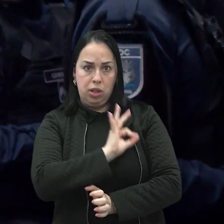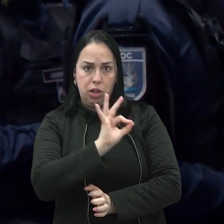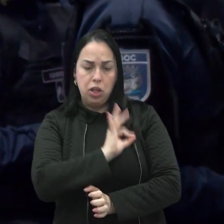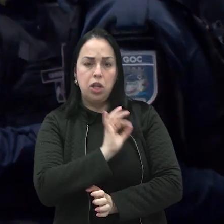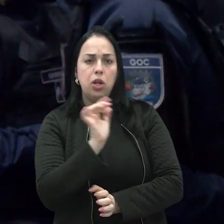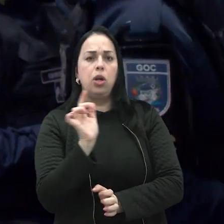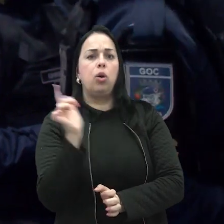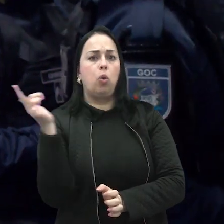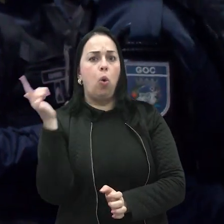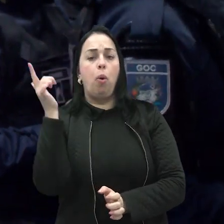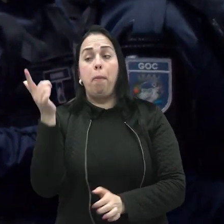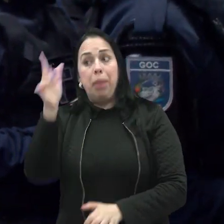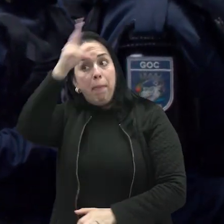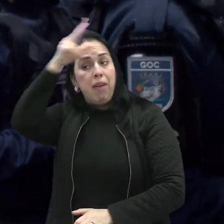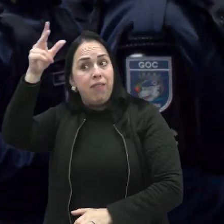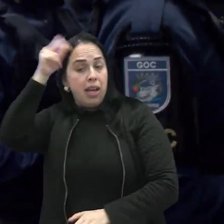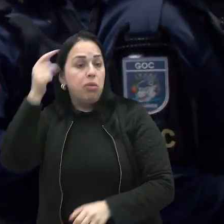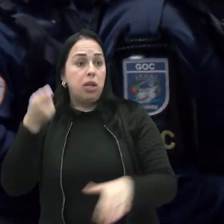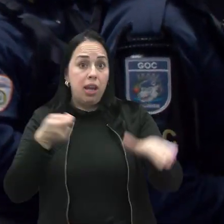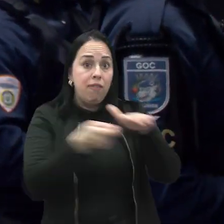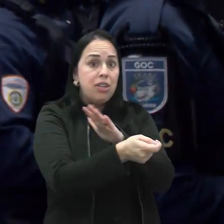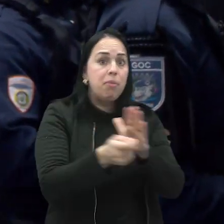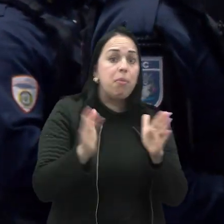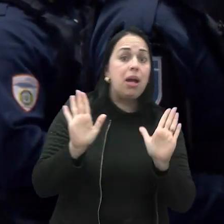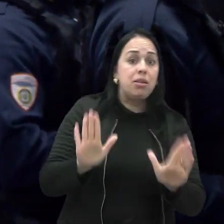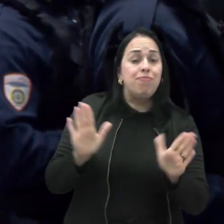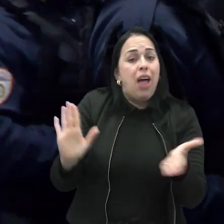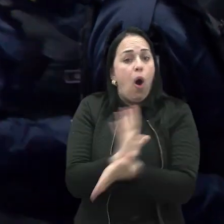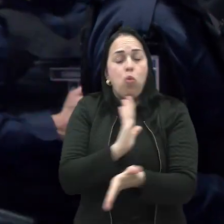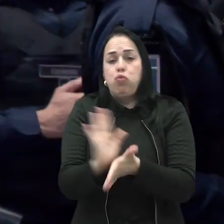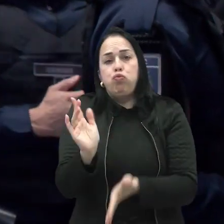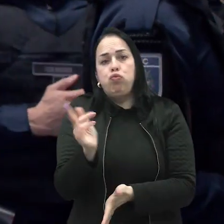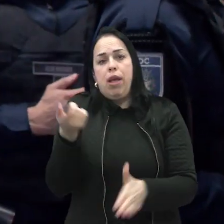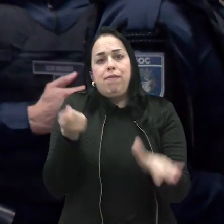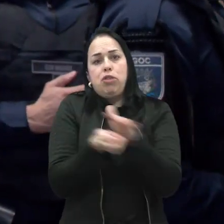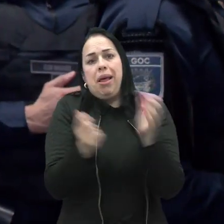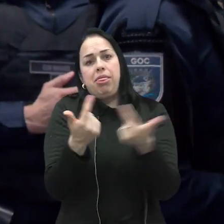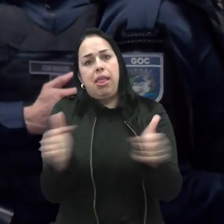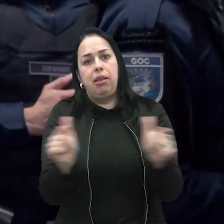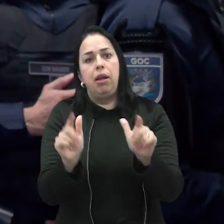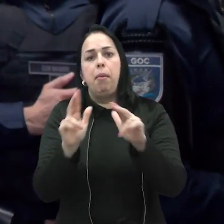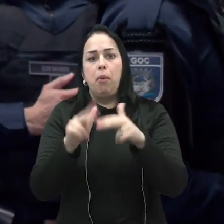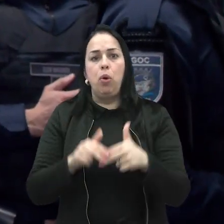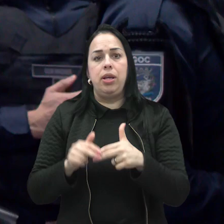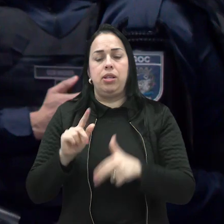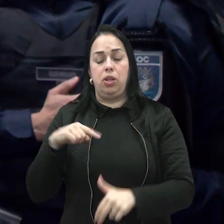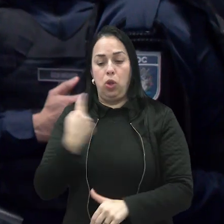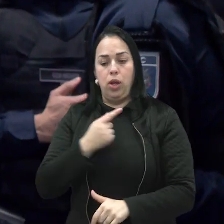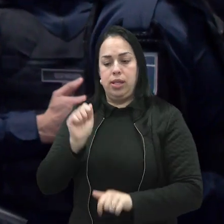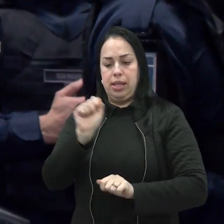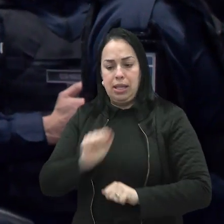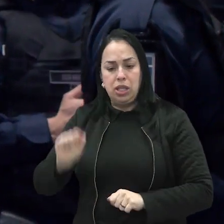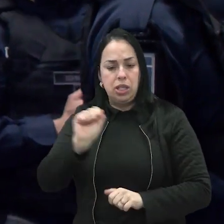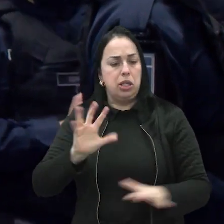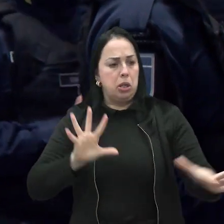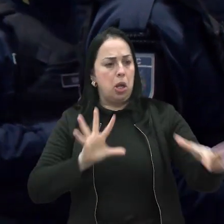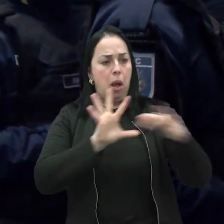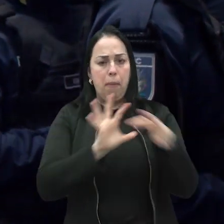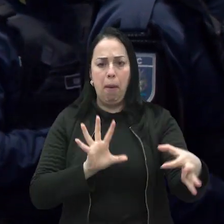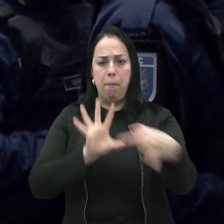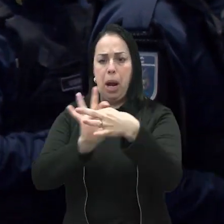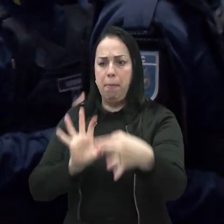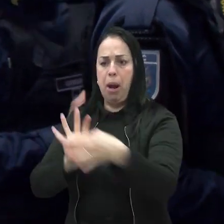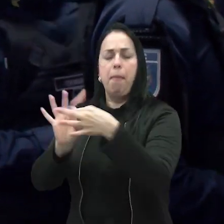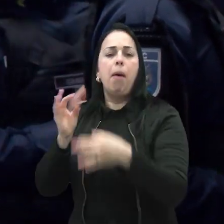tem o prefeito que investe, mas tem muitas GCMs que não têm. Então, a associação, essa formação que a gente faz, essa união,